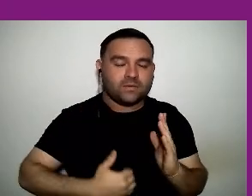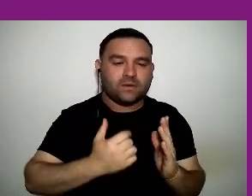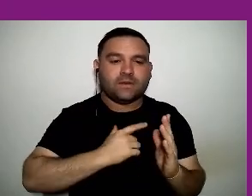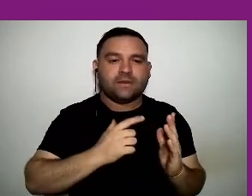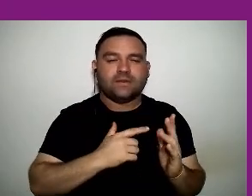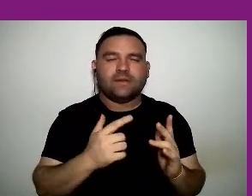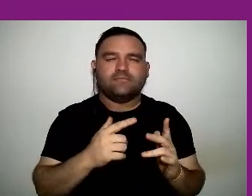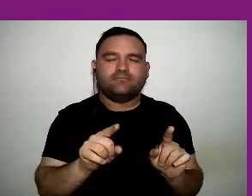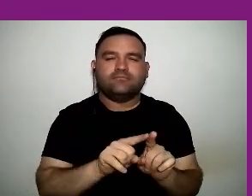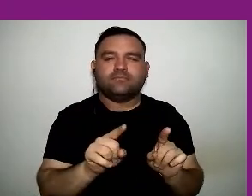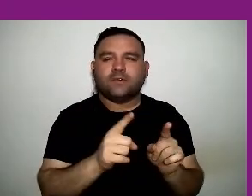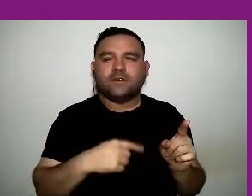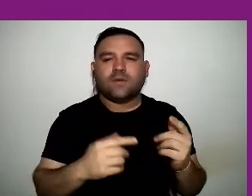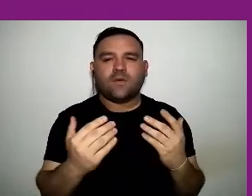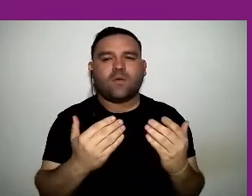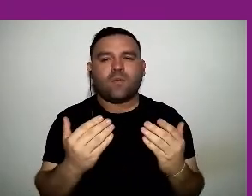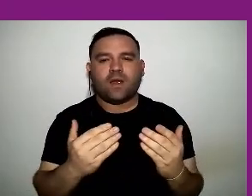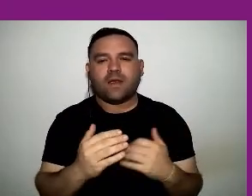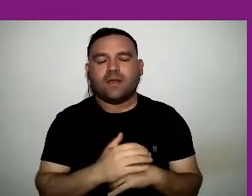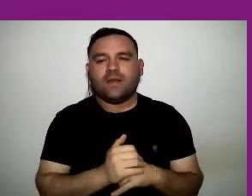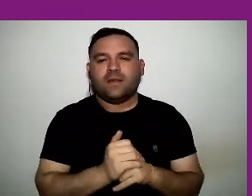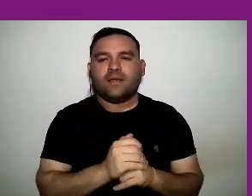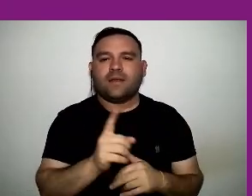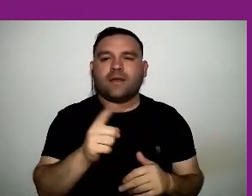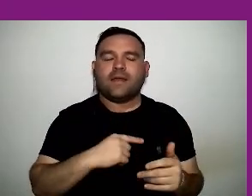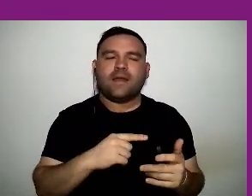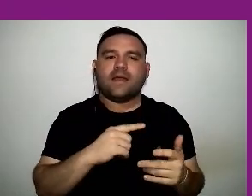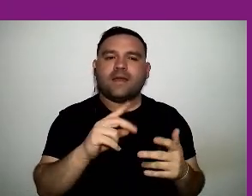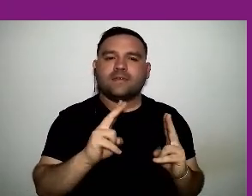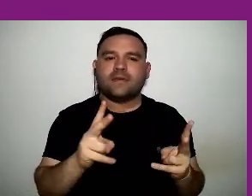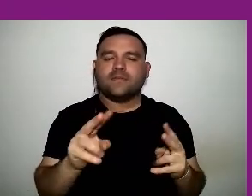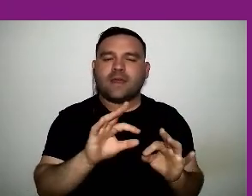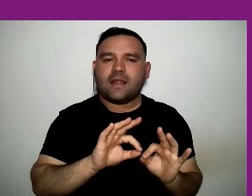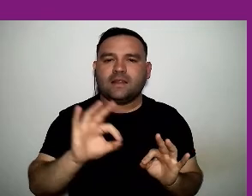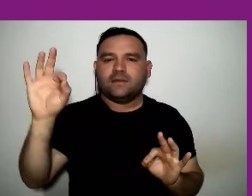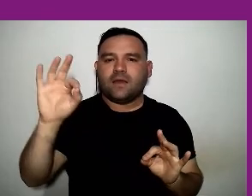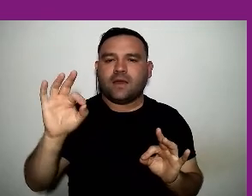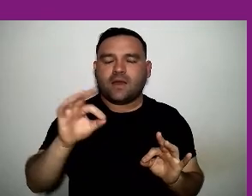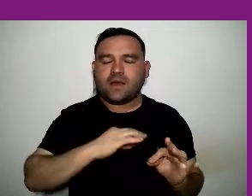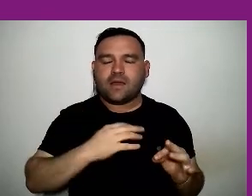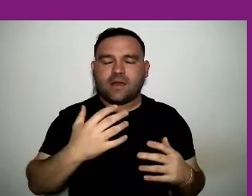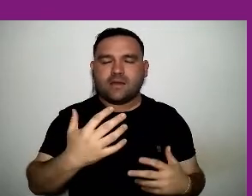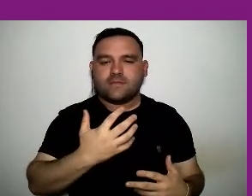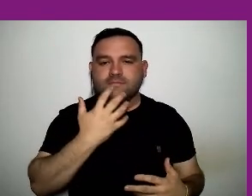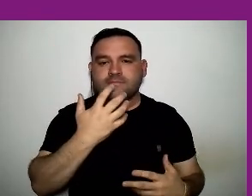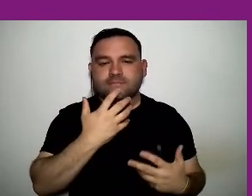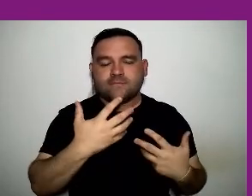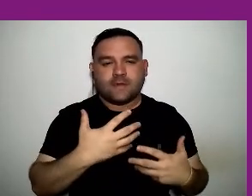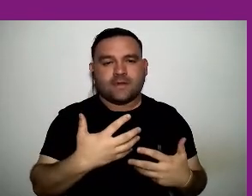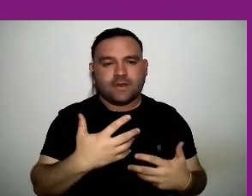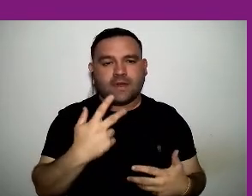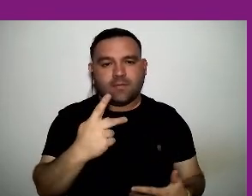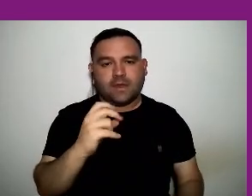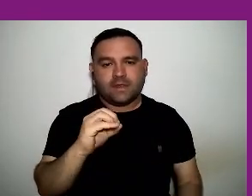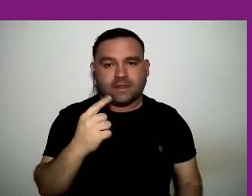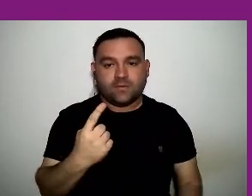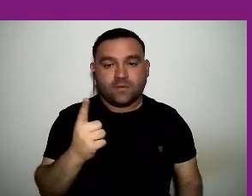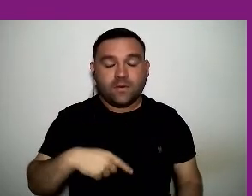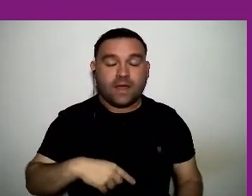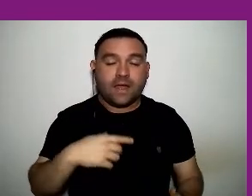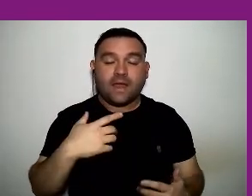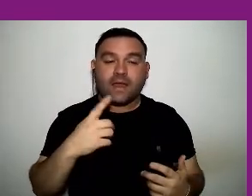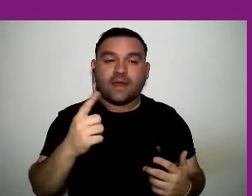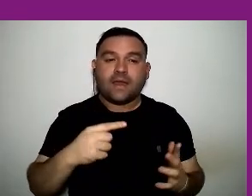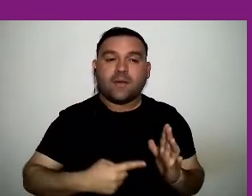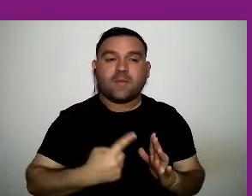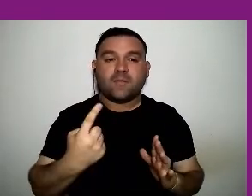caracterizando-se essa relação praticamente linear em relação ao trabalho respiratório e a P01, que é a pressão no